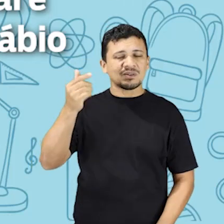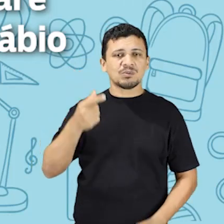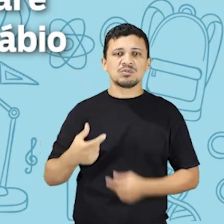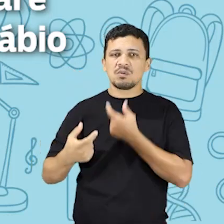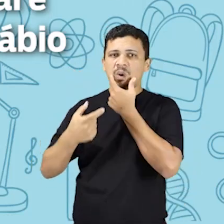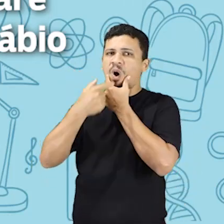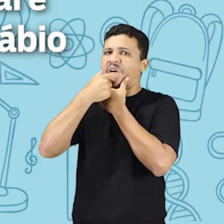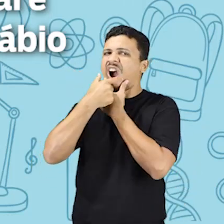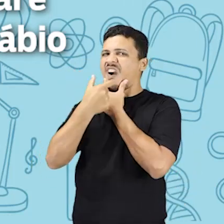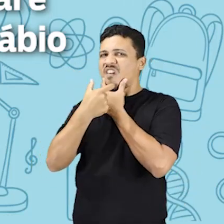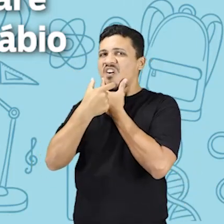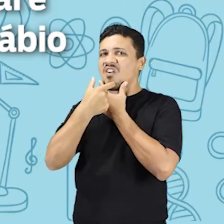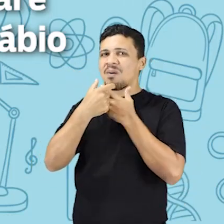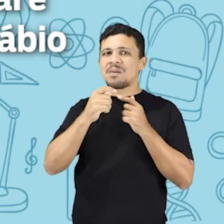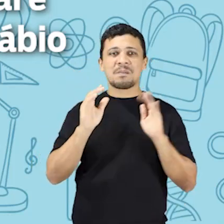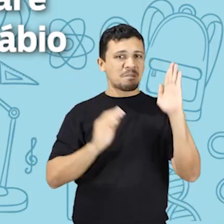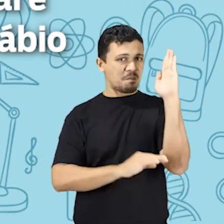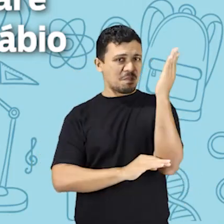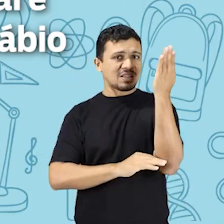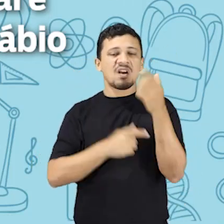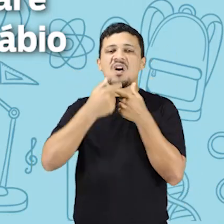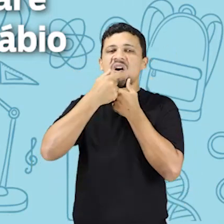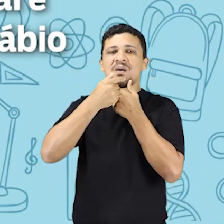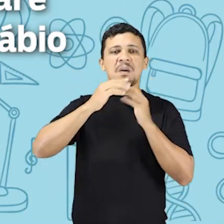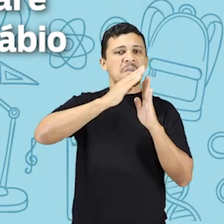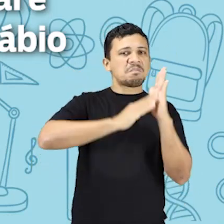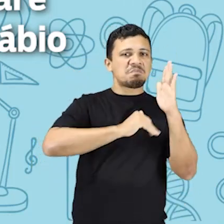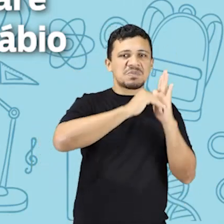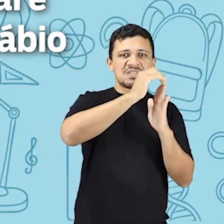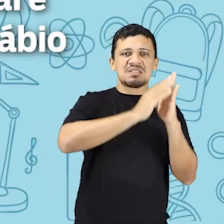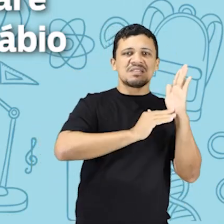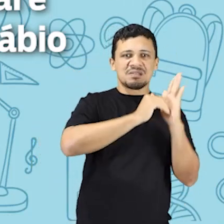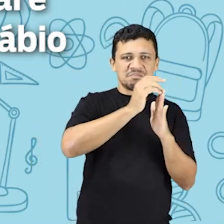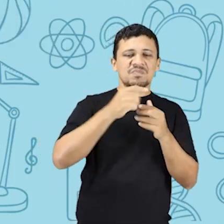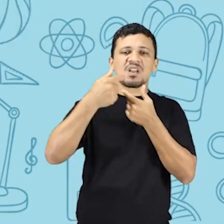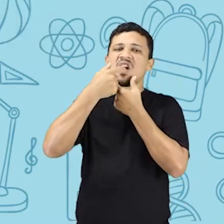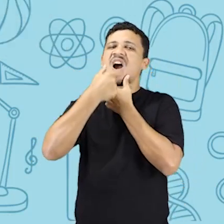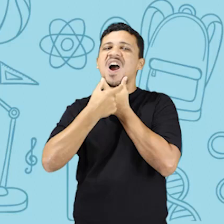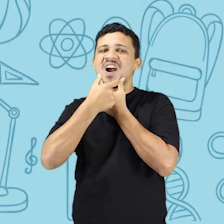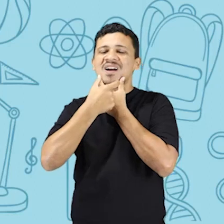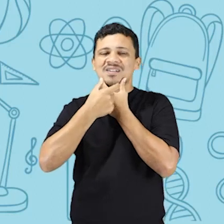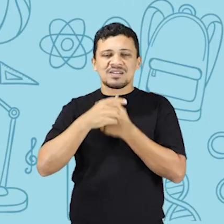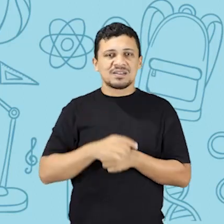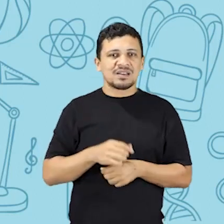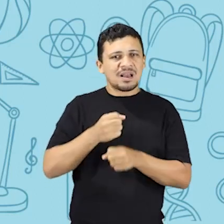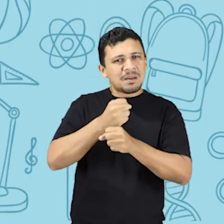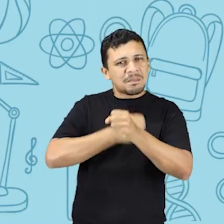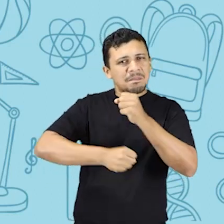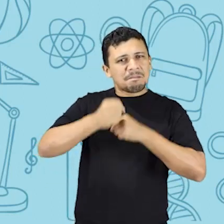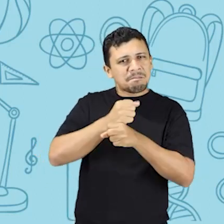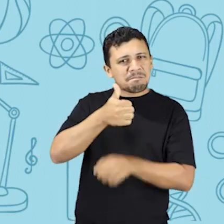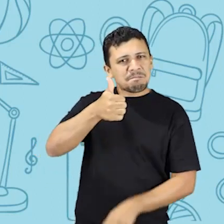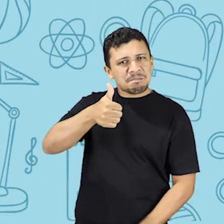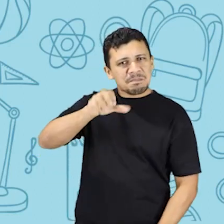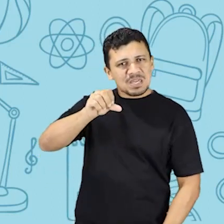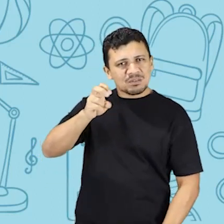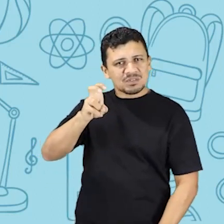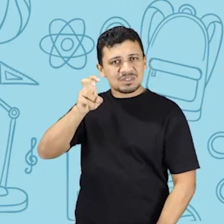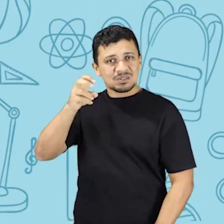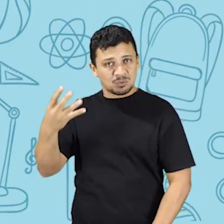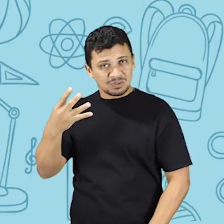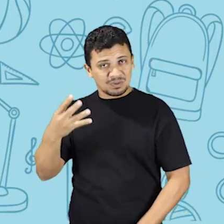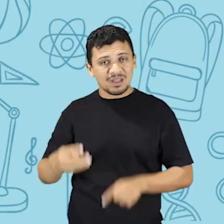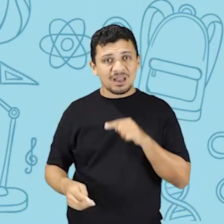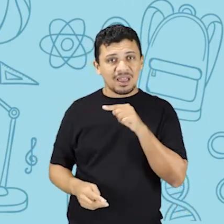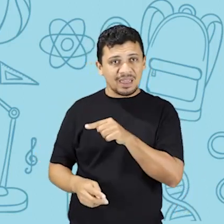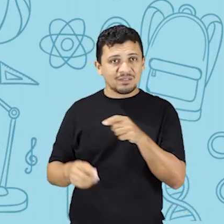madeira, pintado de forma cerimonial e portado sobre o lábio inferior. Foi em 1954 que